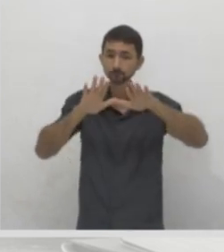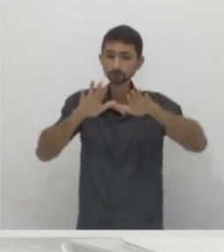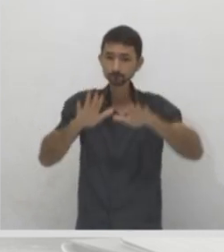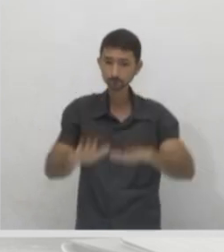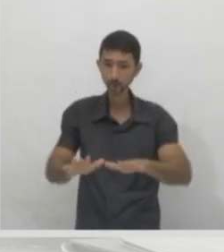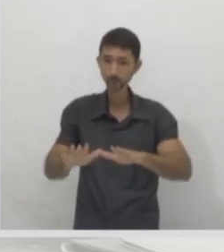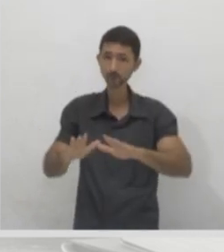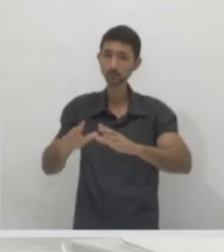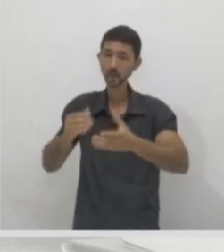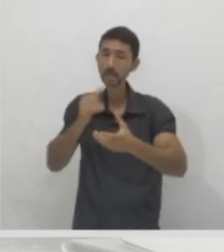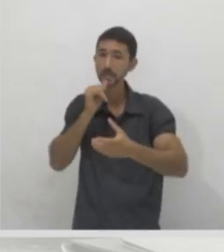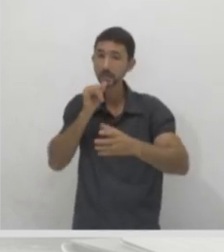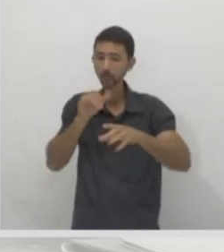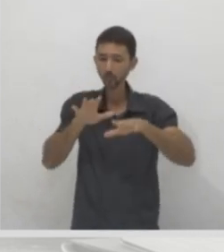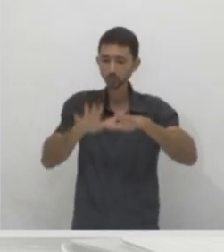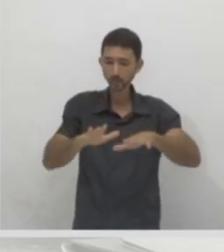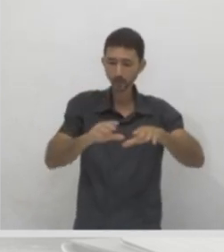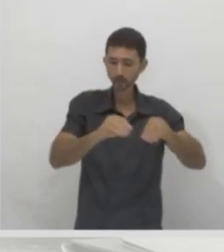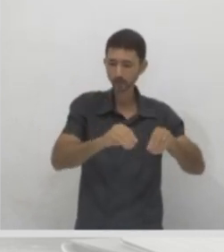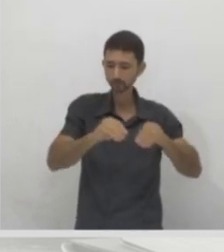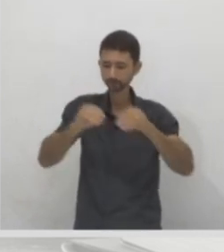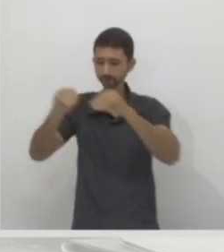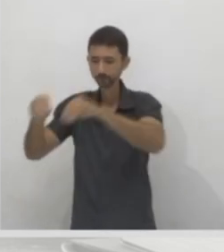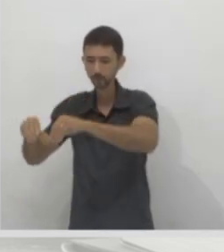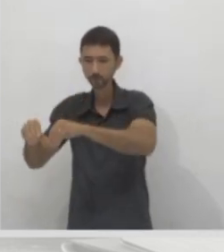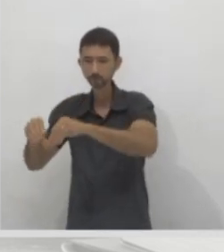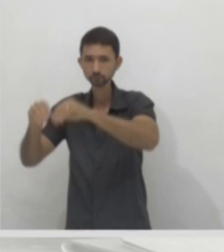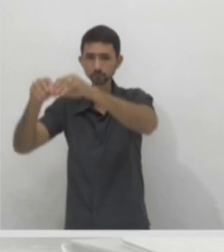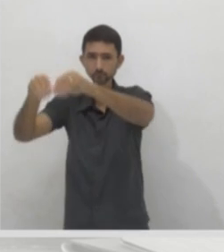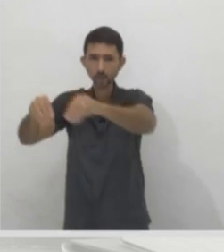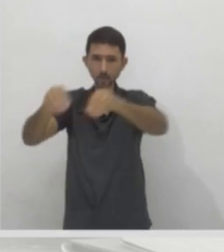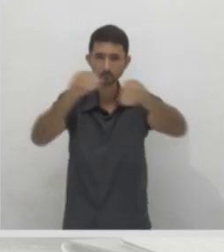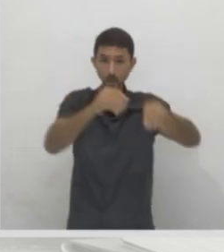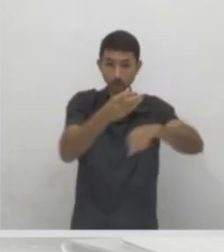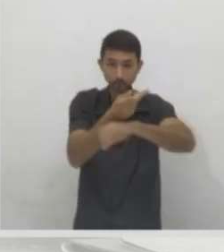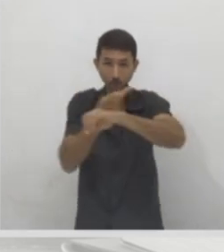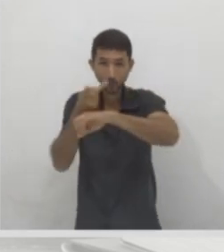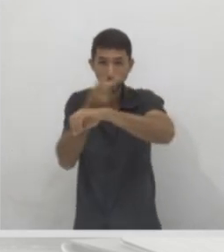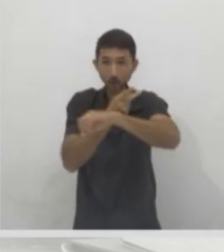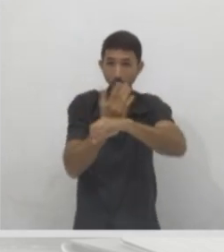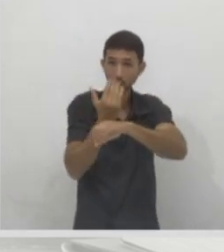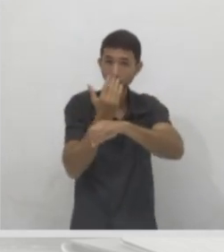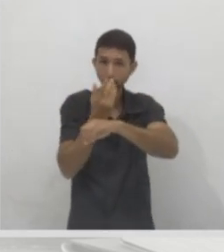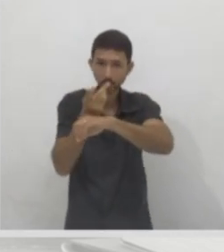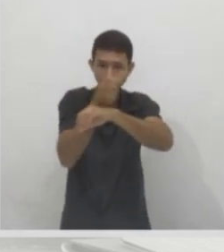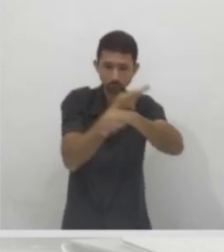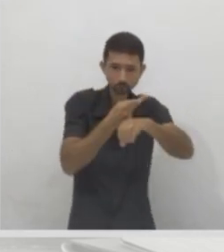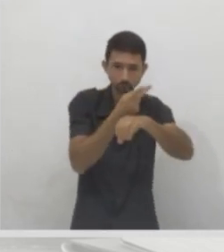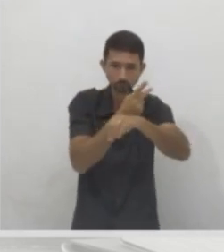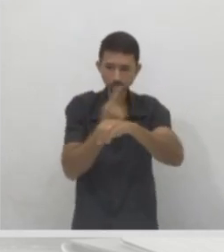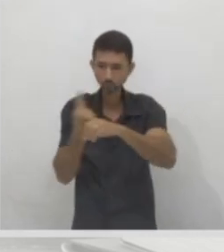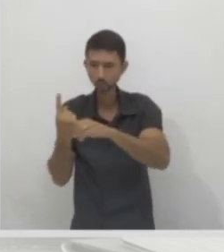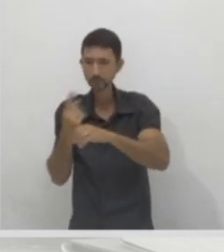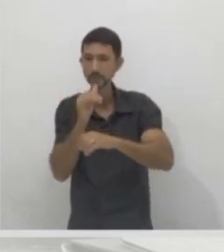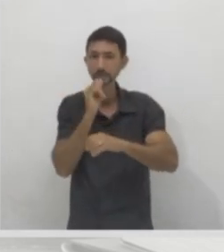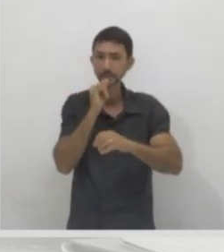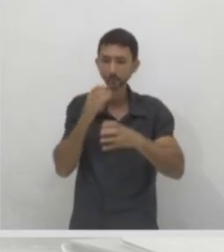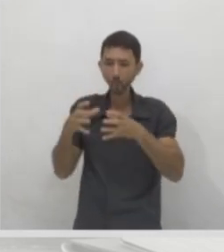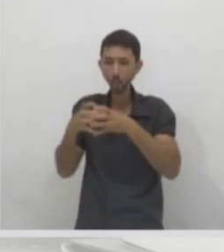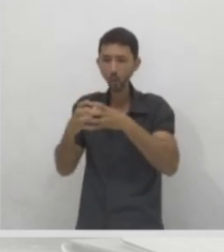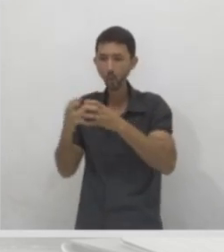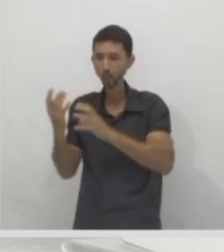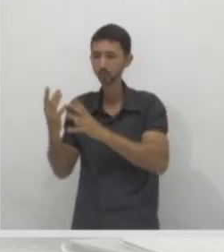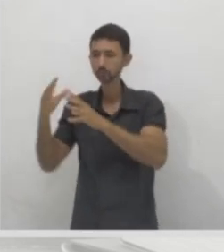permanentemente se movimentando atrás de alimento, tá? Então, eles não possuíam